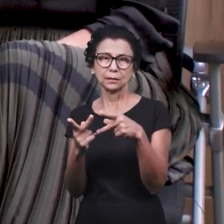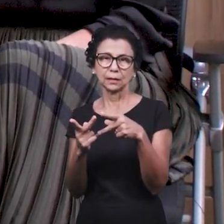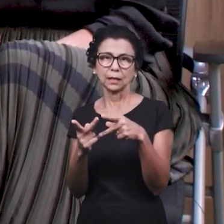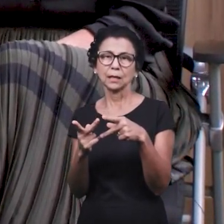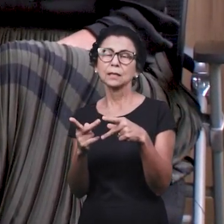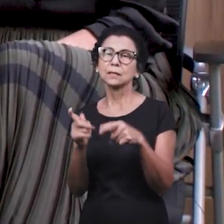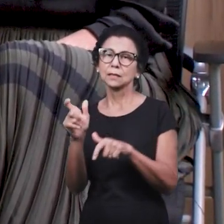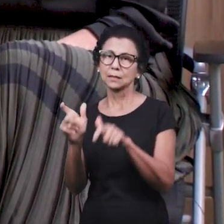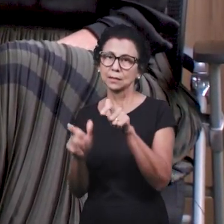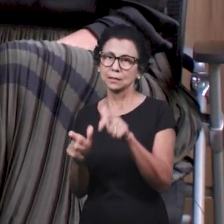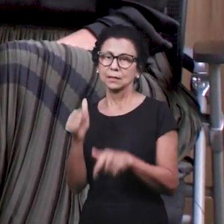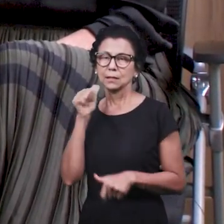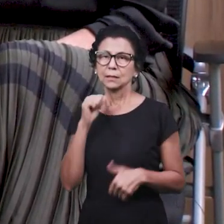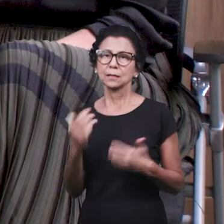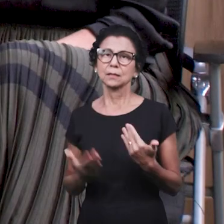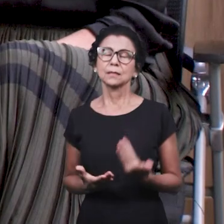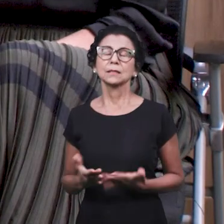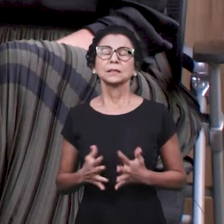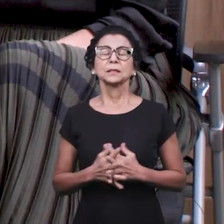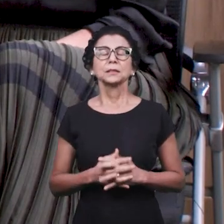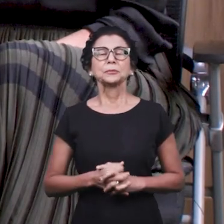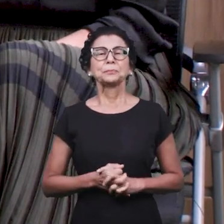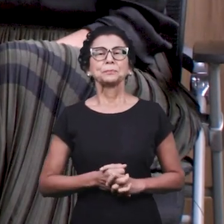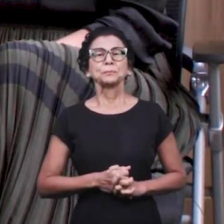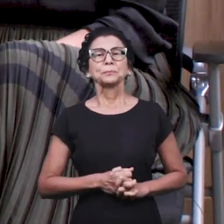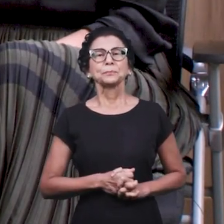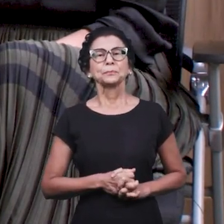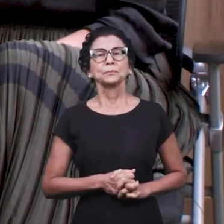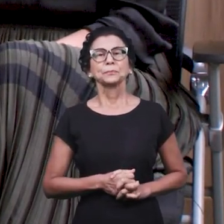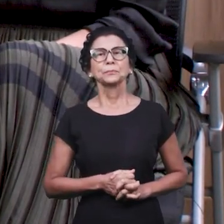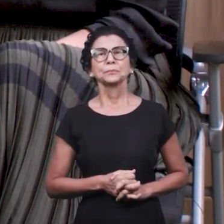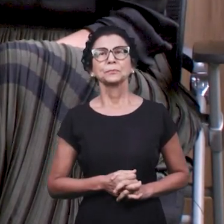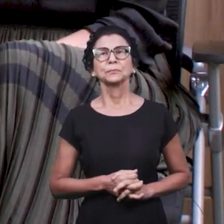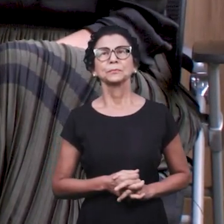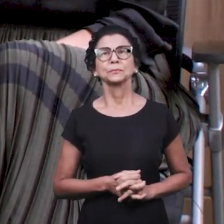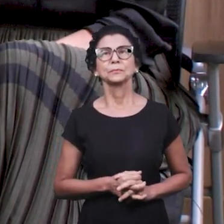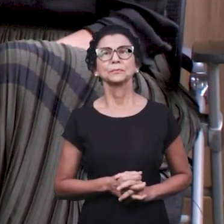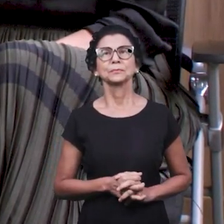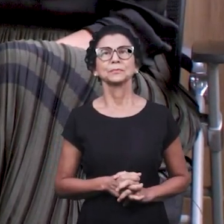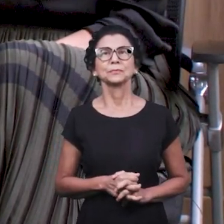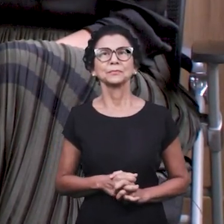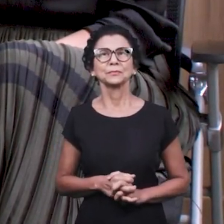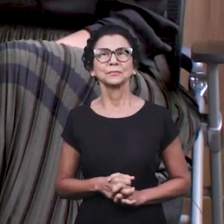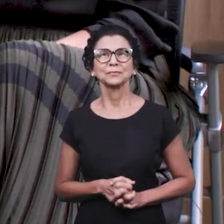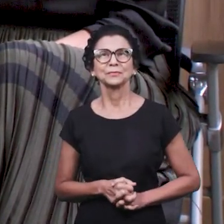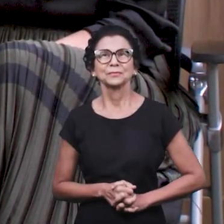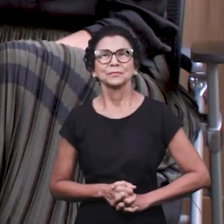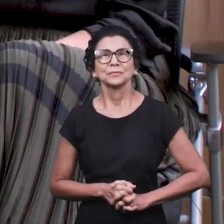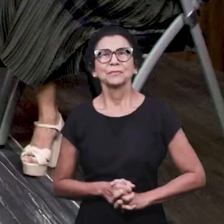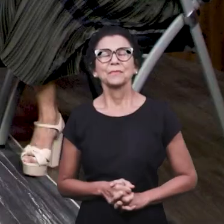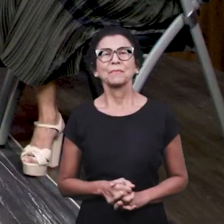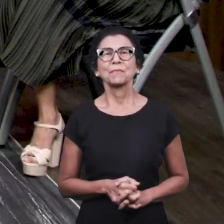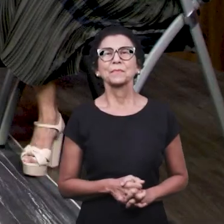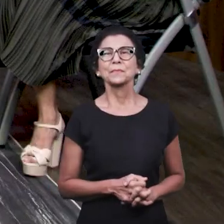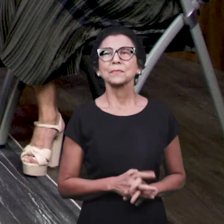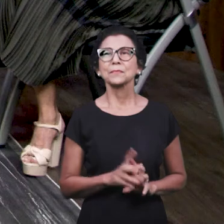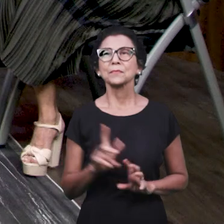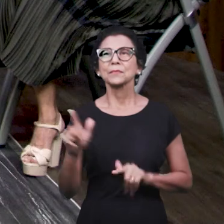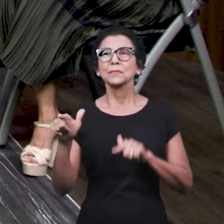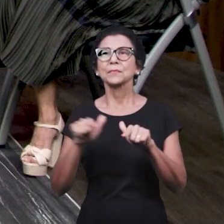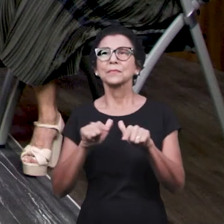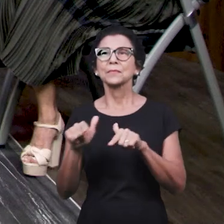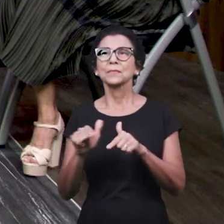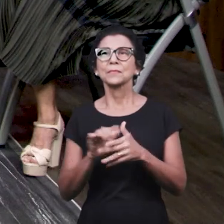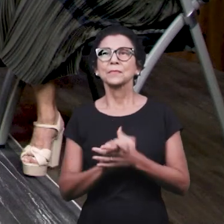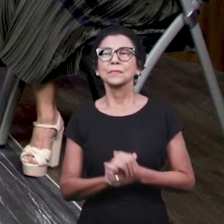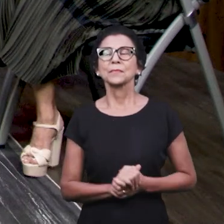das Irmãs. E tudo para a honra e glória do Senhor Jesus. Marlene trabalha com o quê? O meu